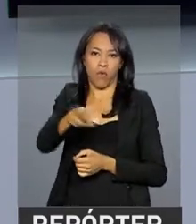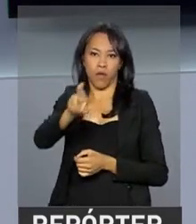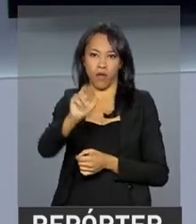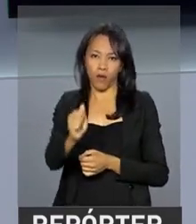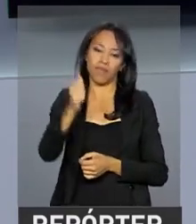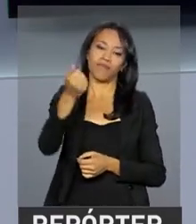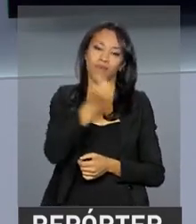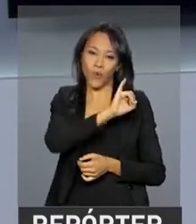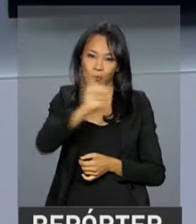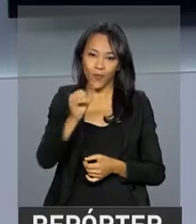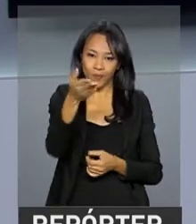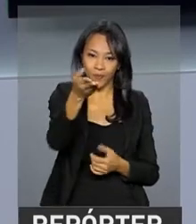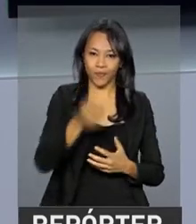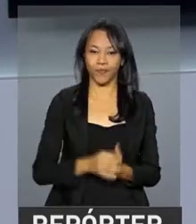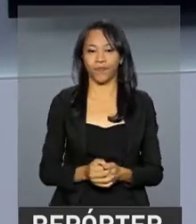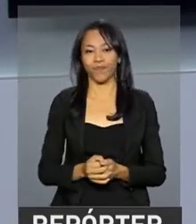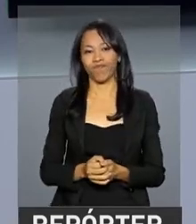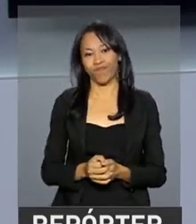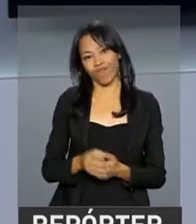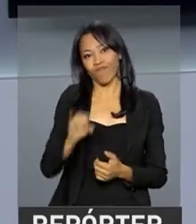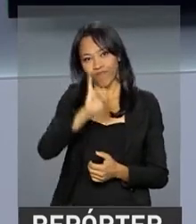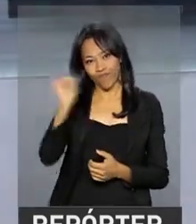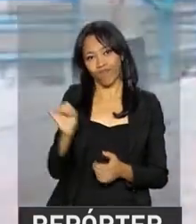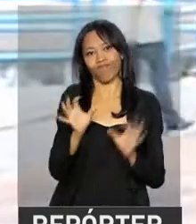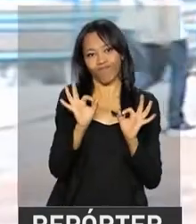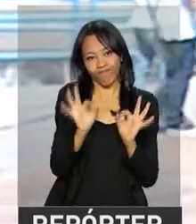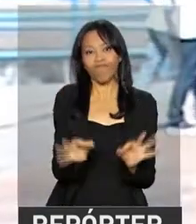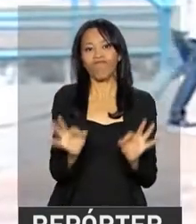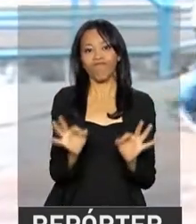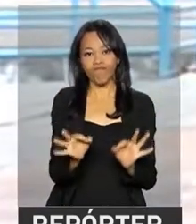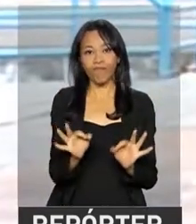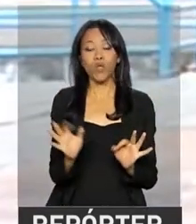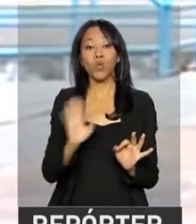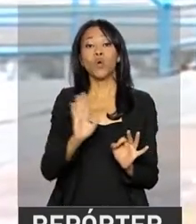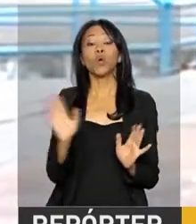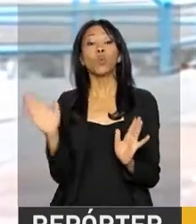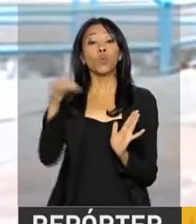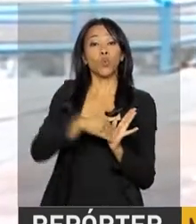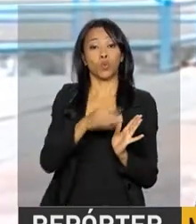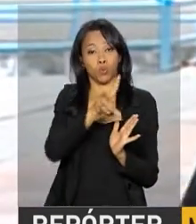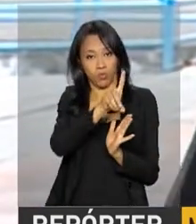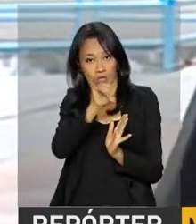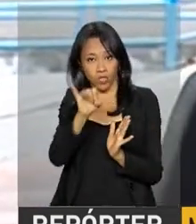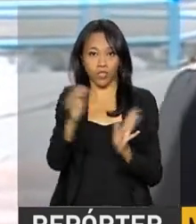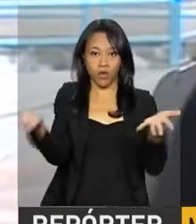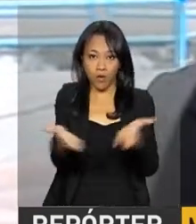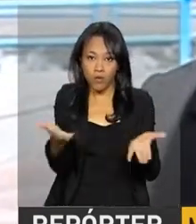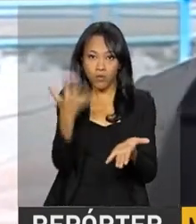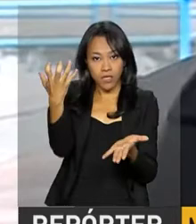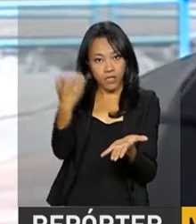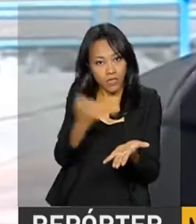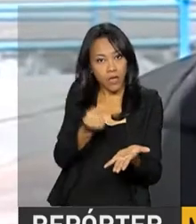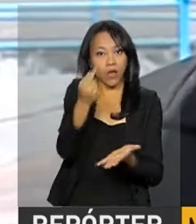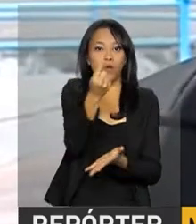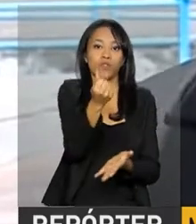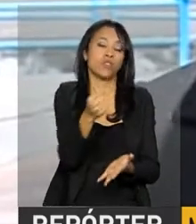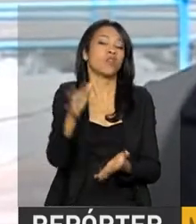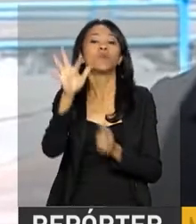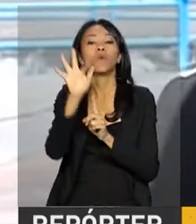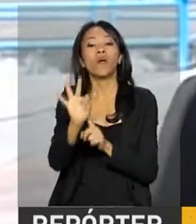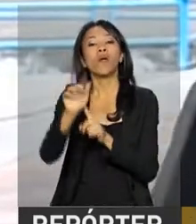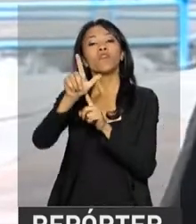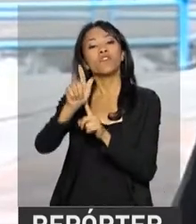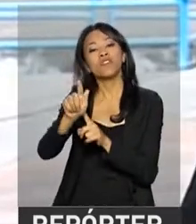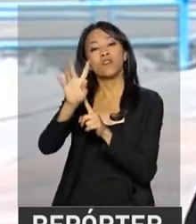mara olá carol isso mesmo caro é o último dia para sacar o dinheiro das contas inativas